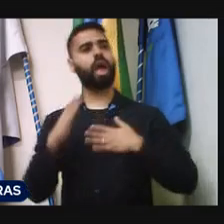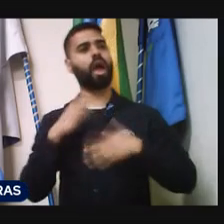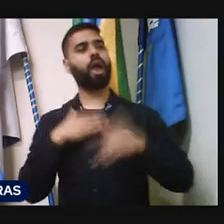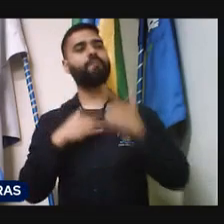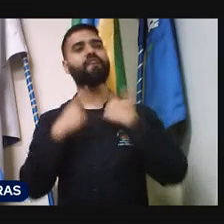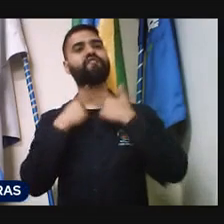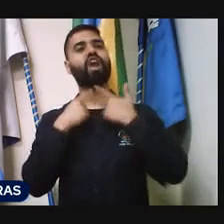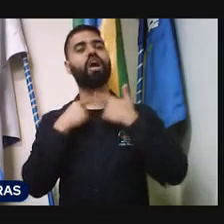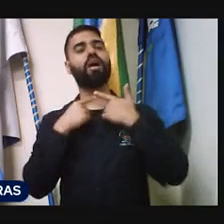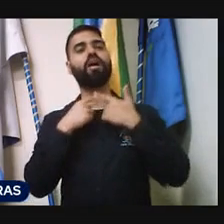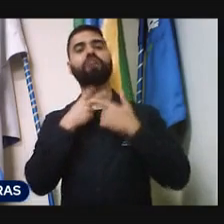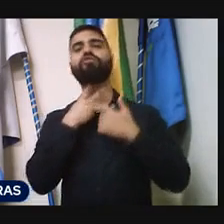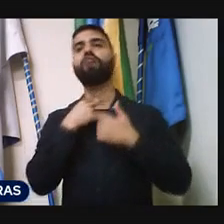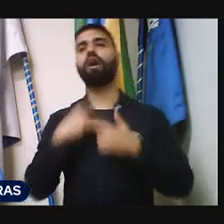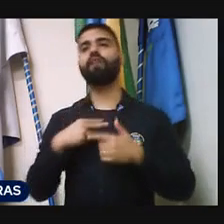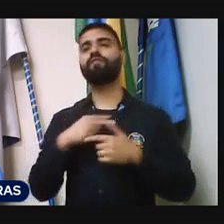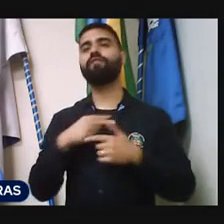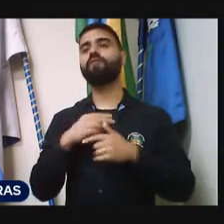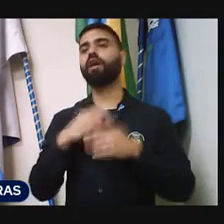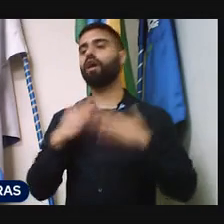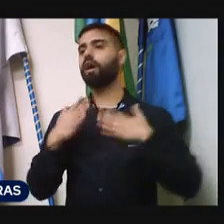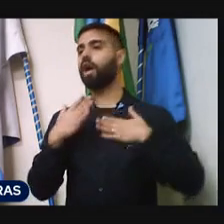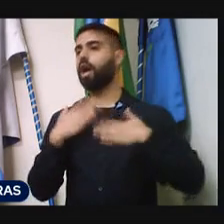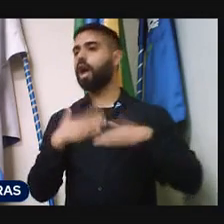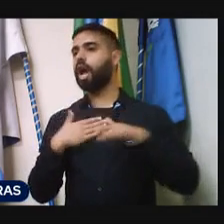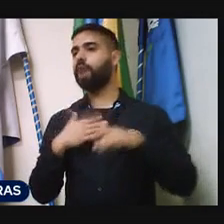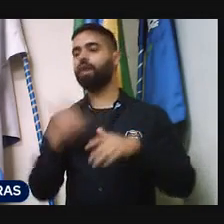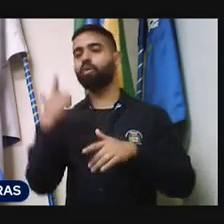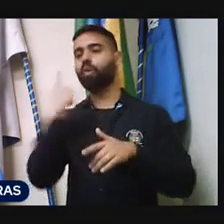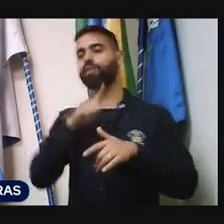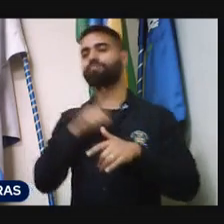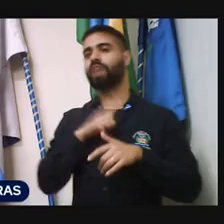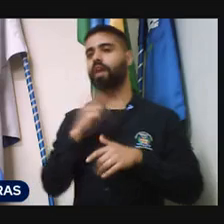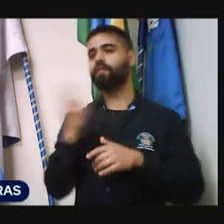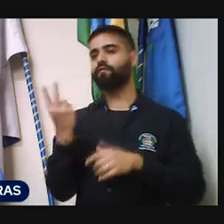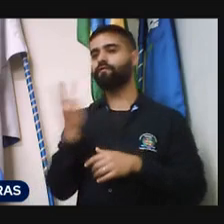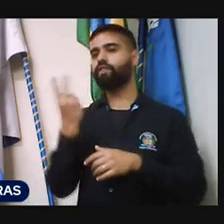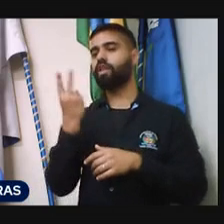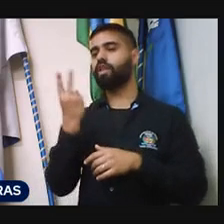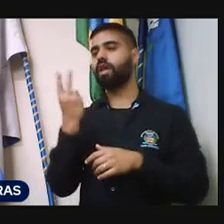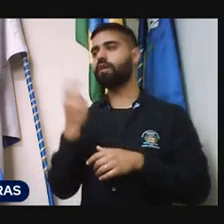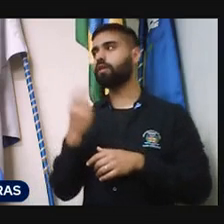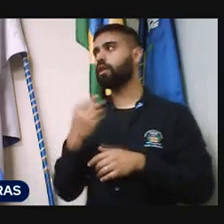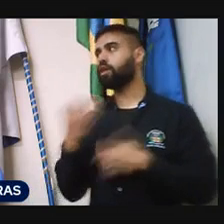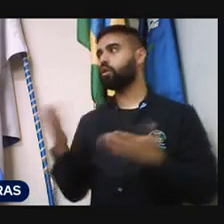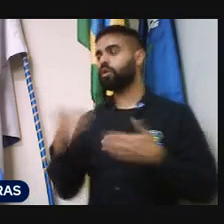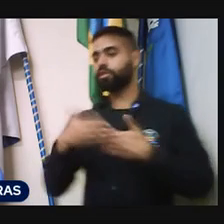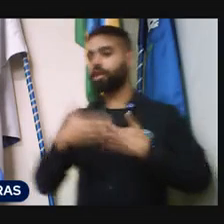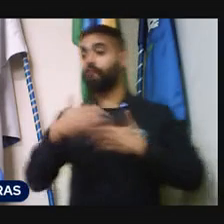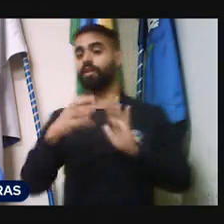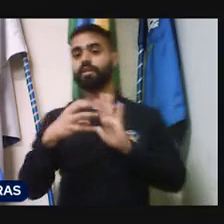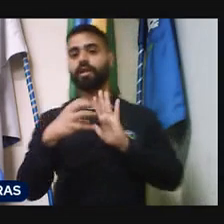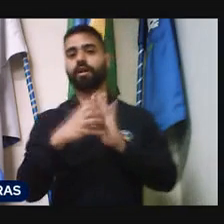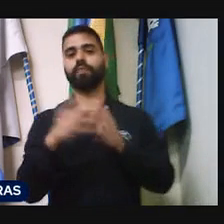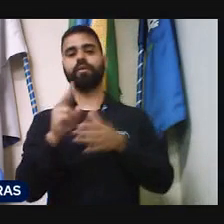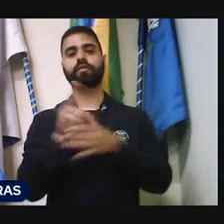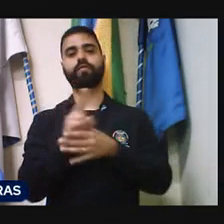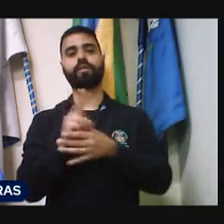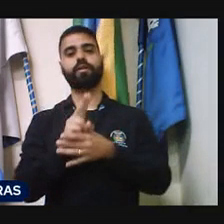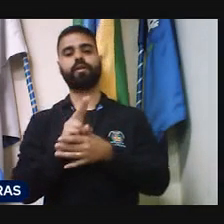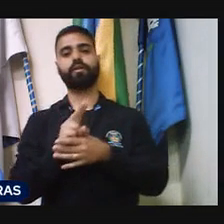voz Mansa doce aí a gente Para gente essa vitória hoje nós estamos aqui à frente da Câmara Municipal de